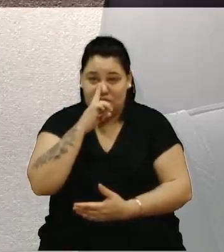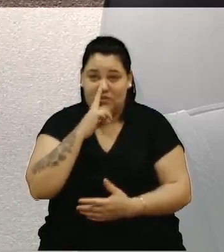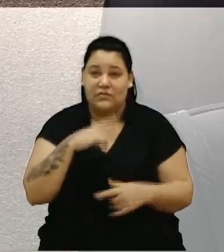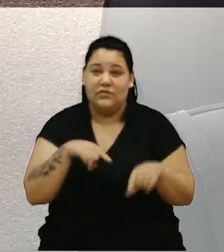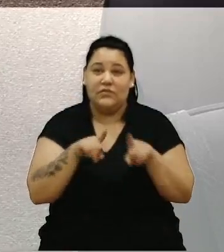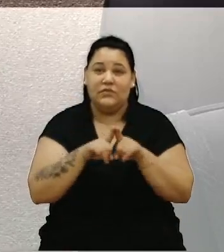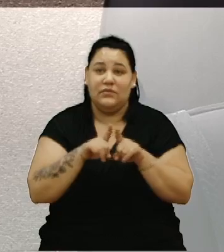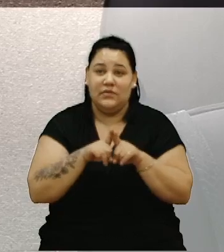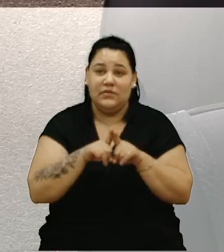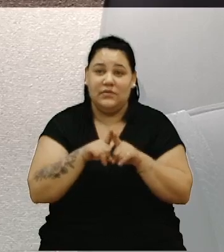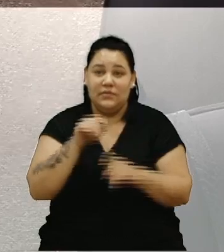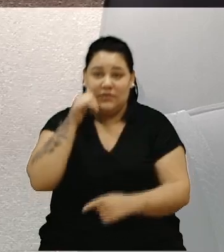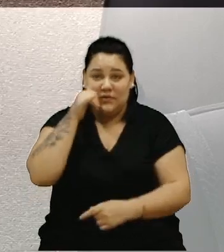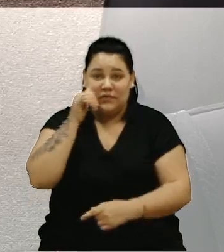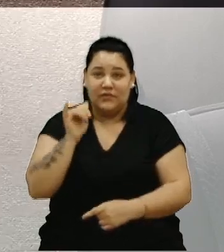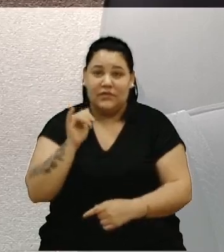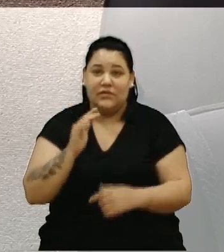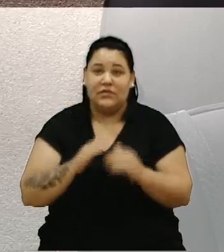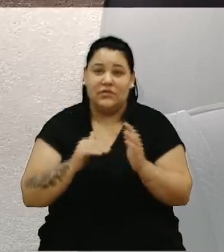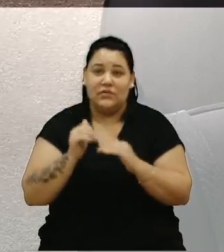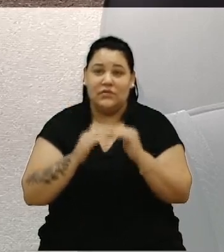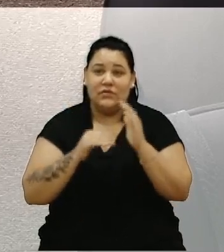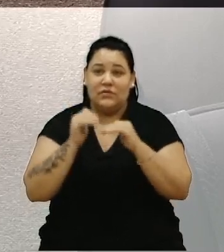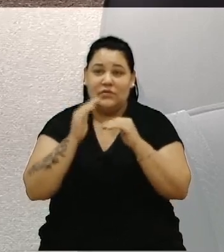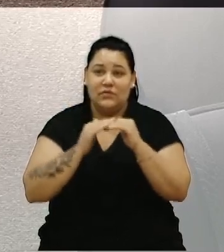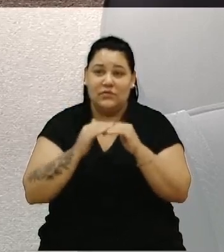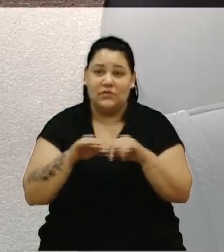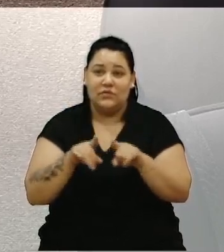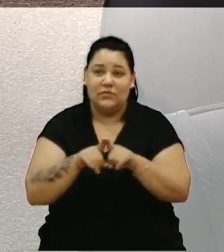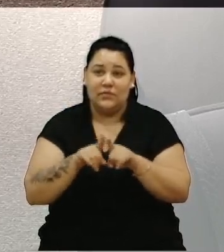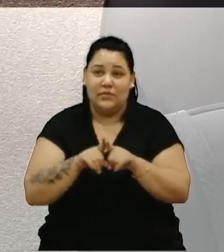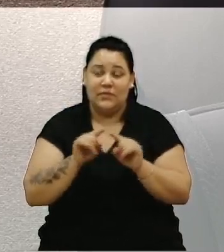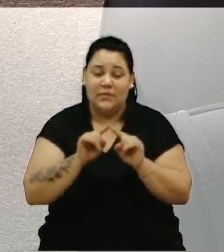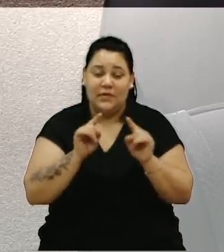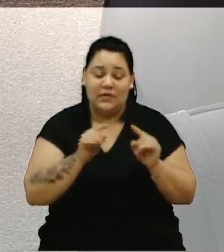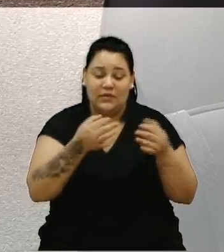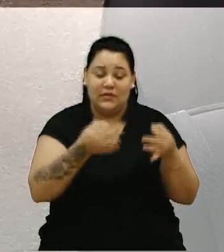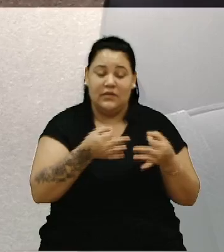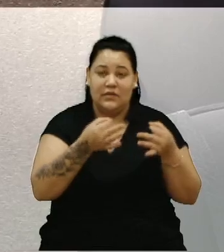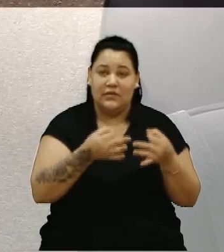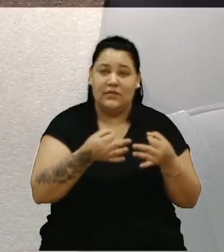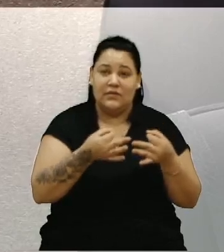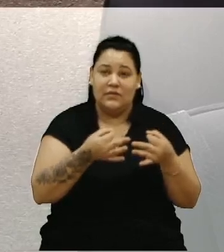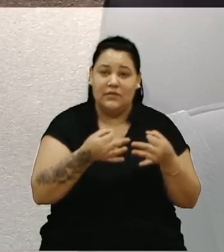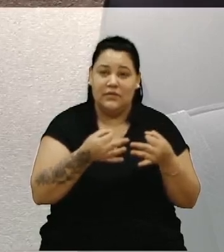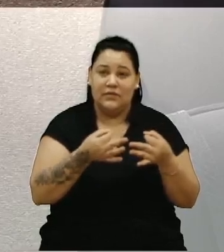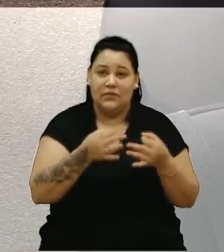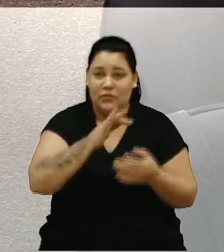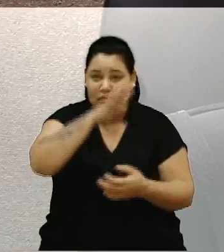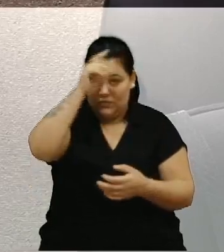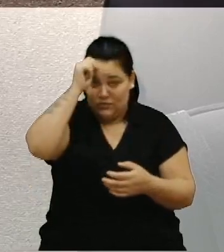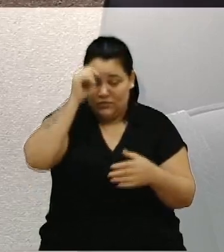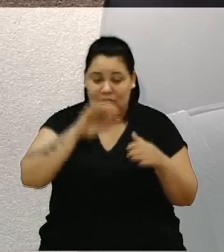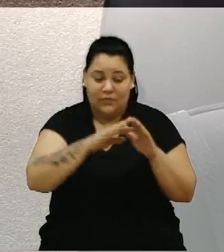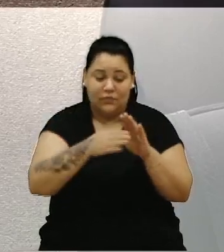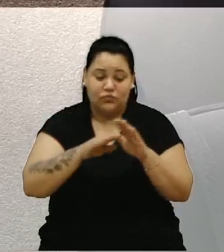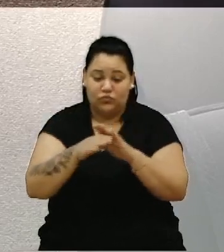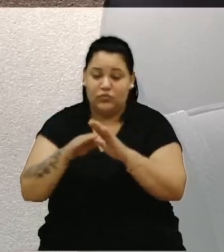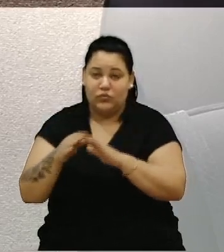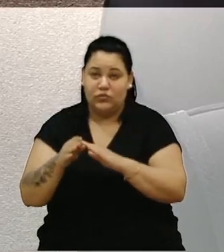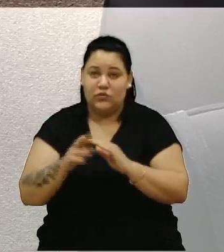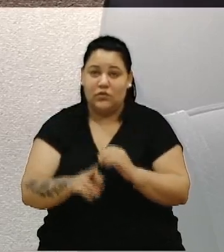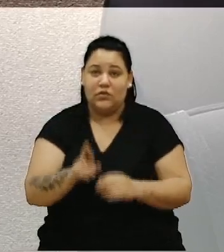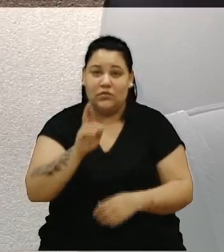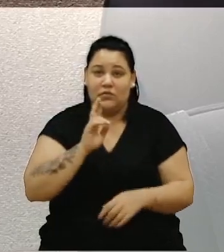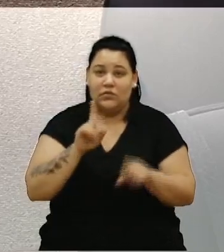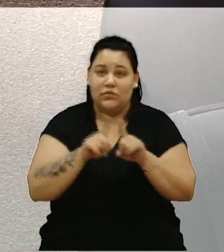evitar essas construções, né? Mas que certamente o município vem se estruturando, vem se adequando, e essas respostas, vereador,